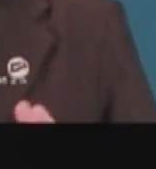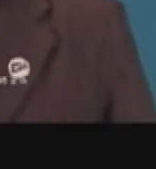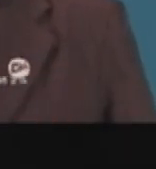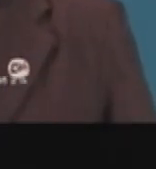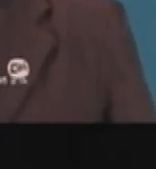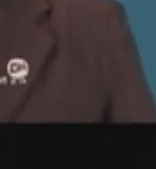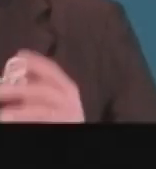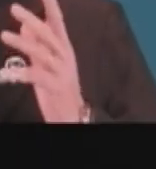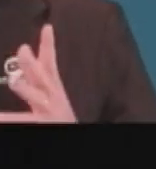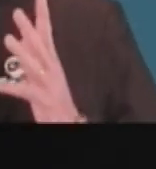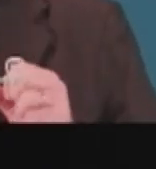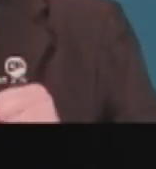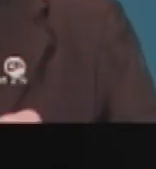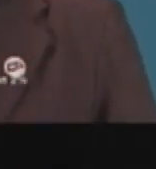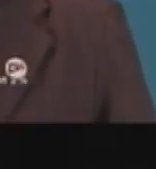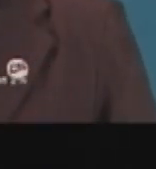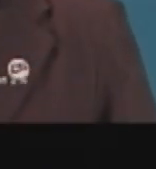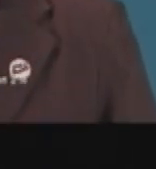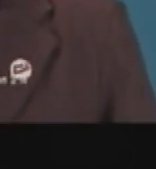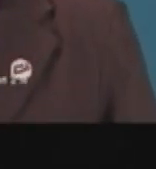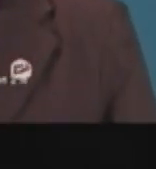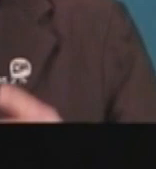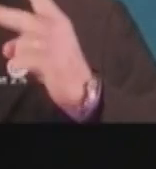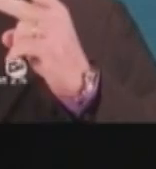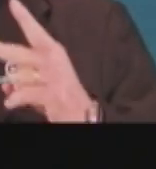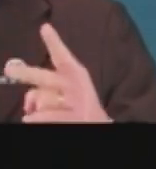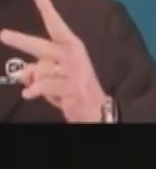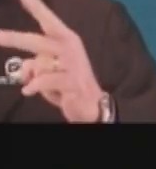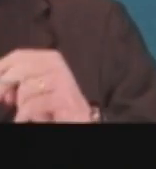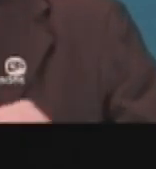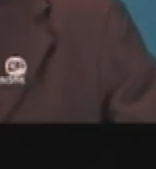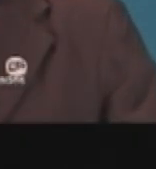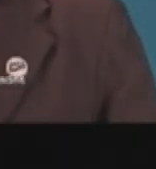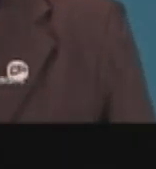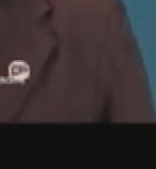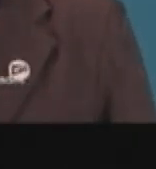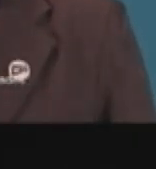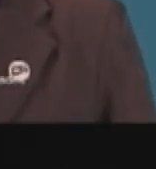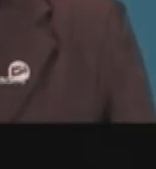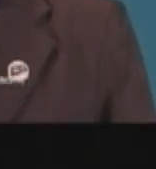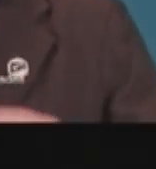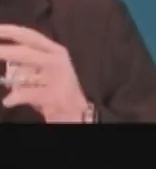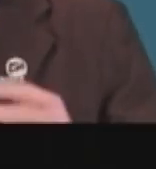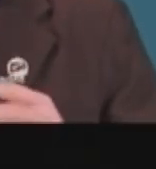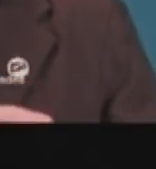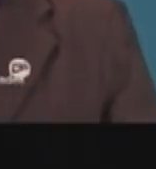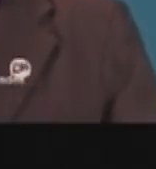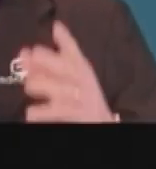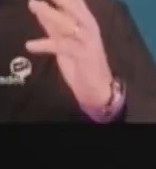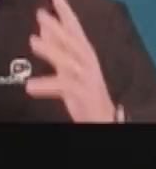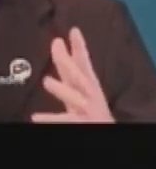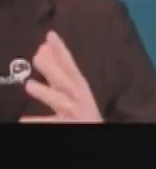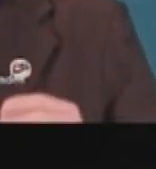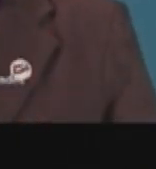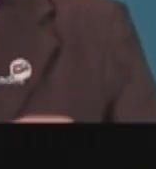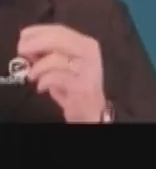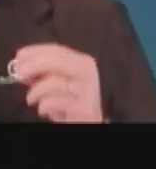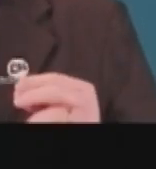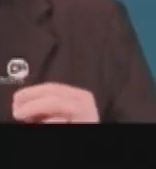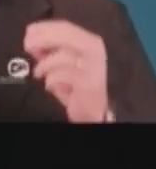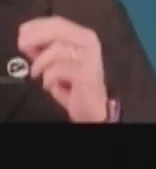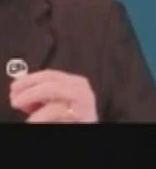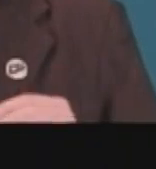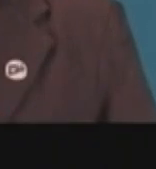Ceará representa 4% da população brasileira e apenas 2% do PIB nacional. Isso perpetua desigualdade